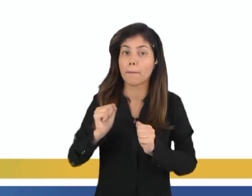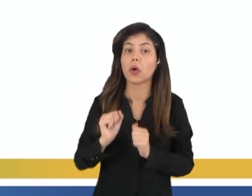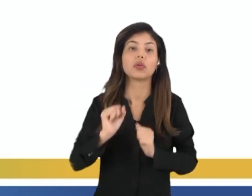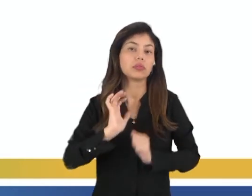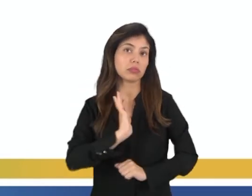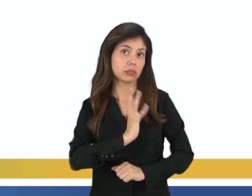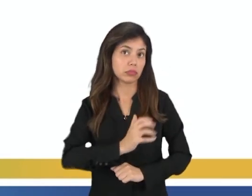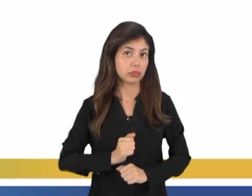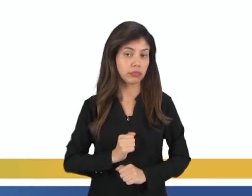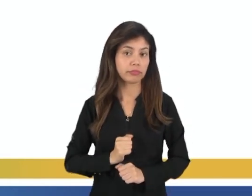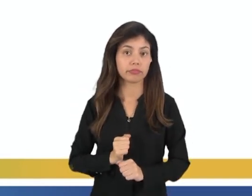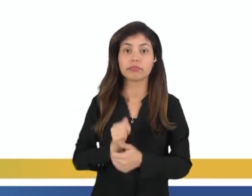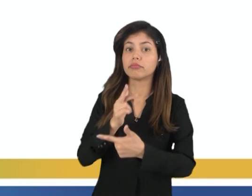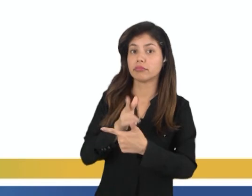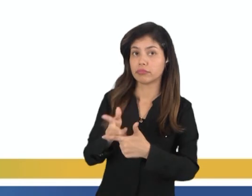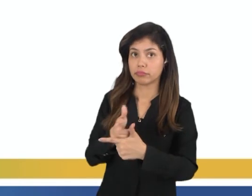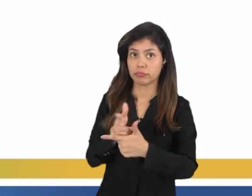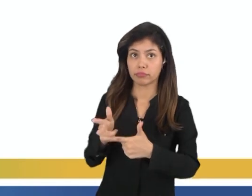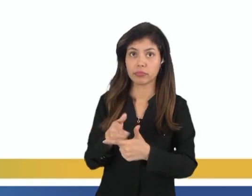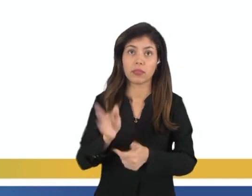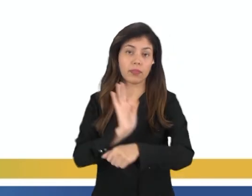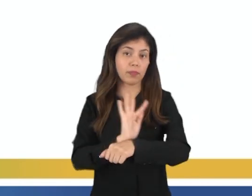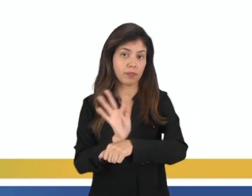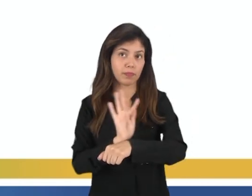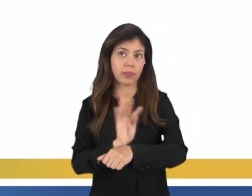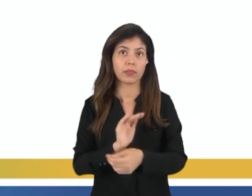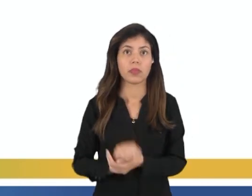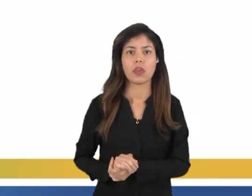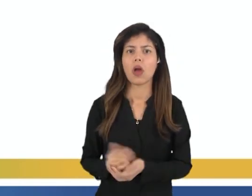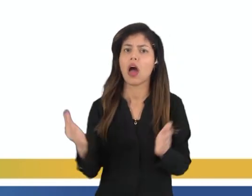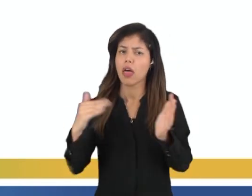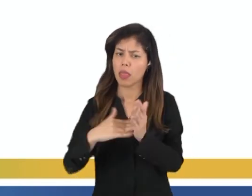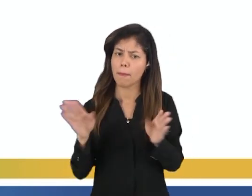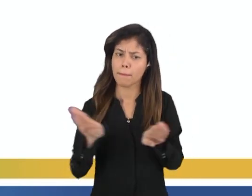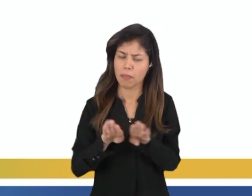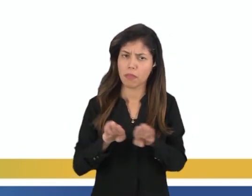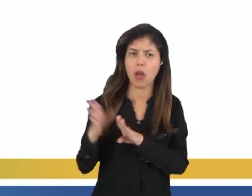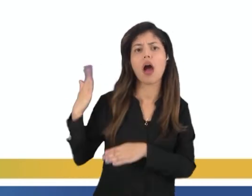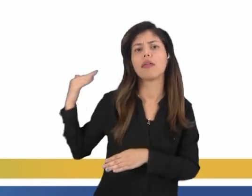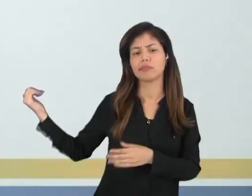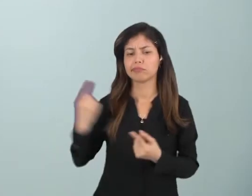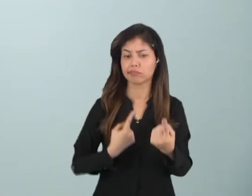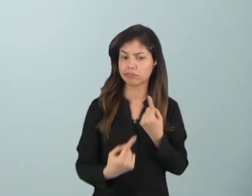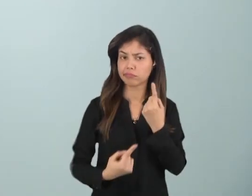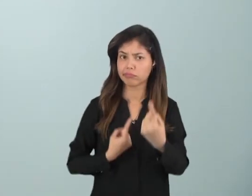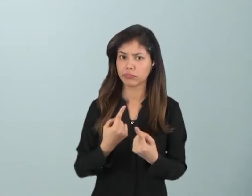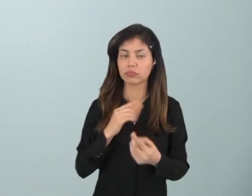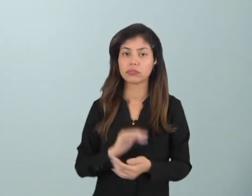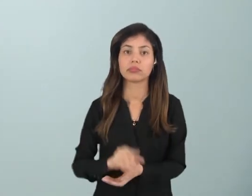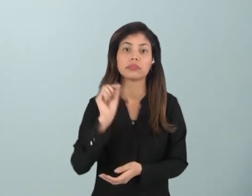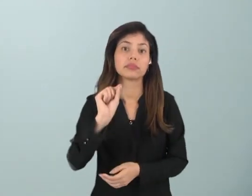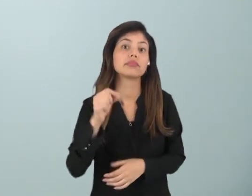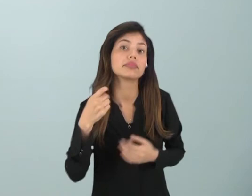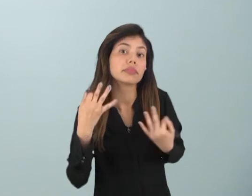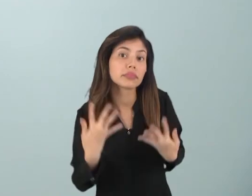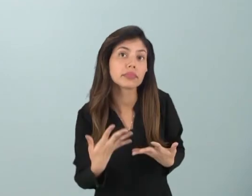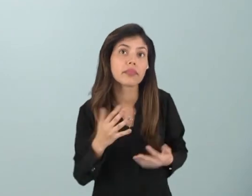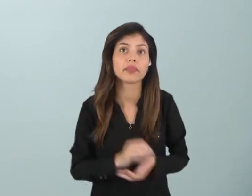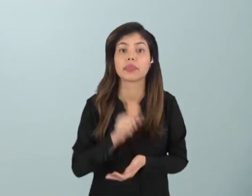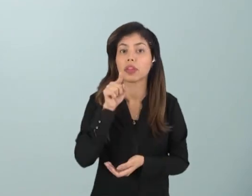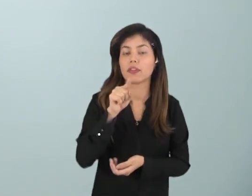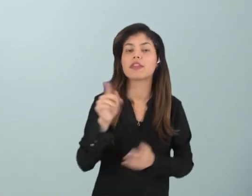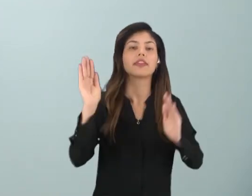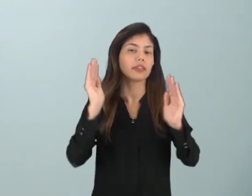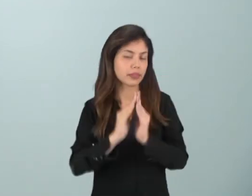romance, uma série, um filme ou mesmo uma relação entre famosos. O que eu quero dizer isso para vocês? Que vocês que